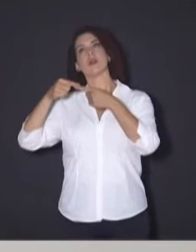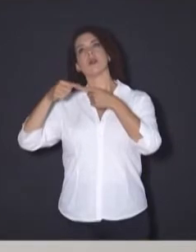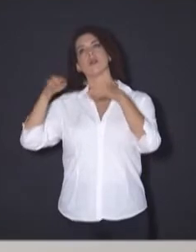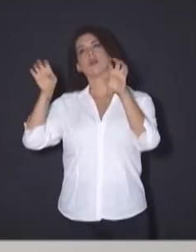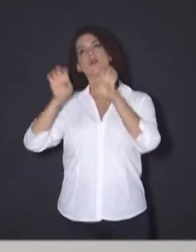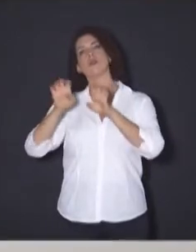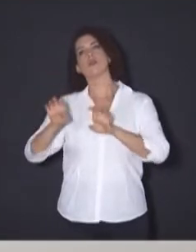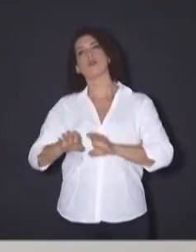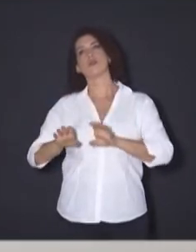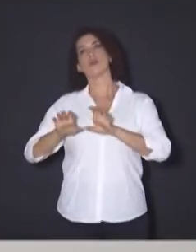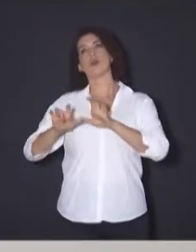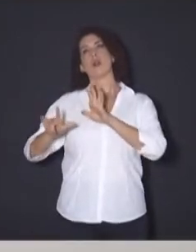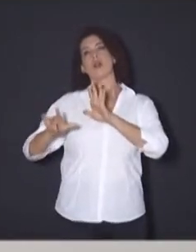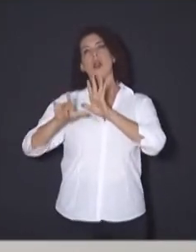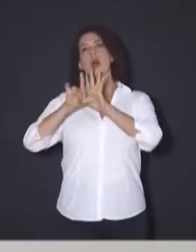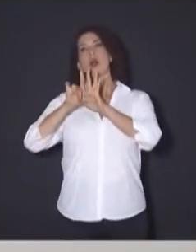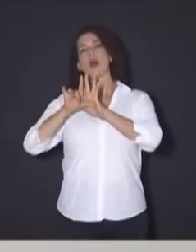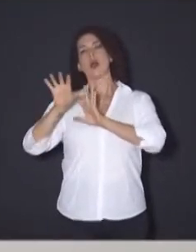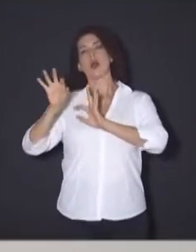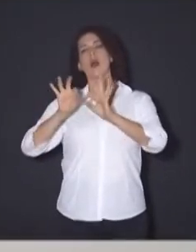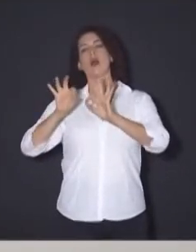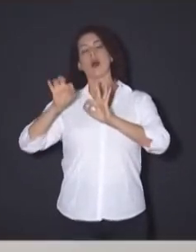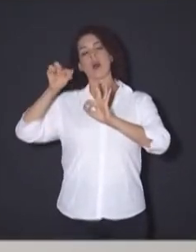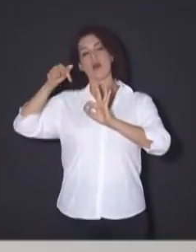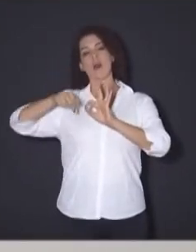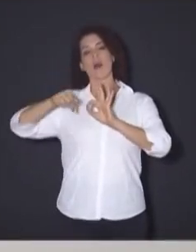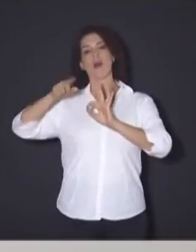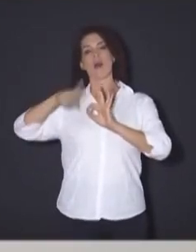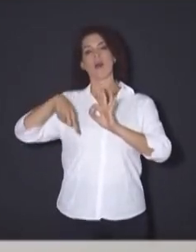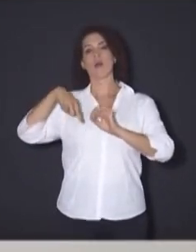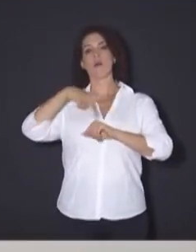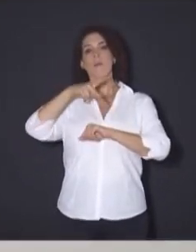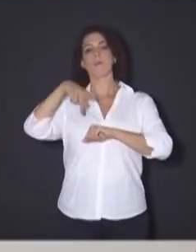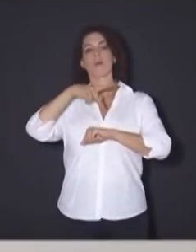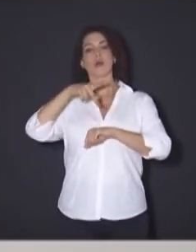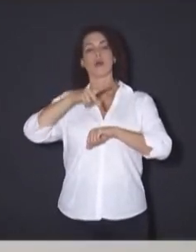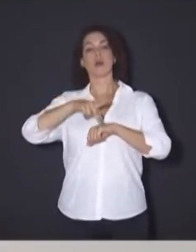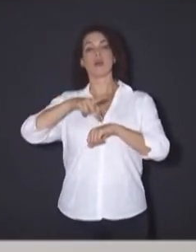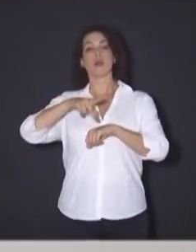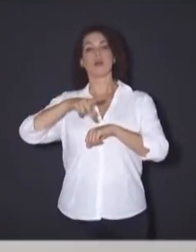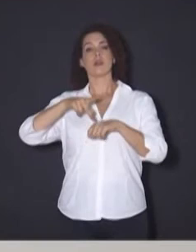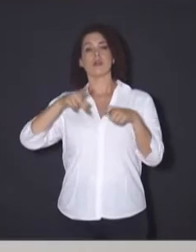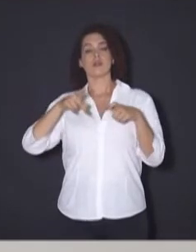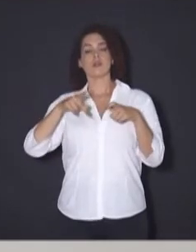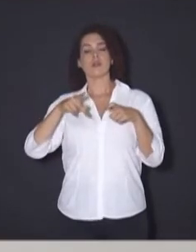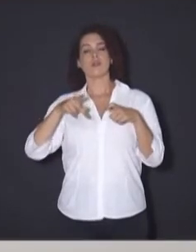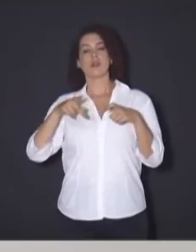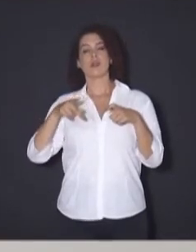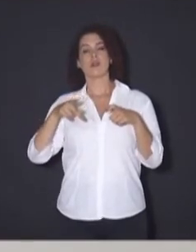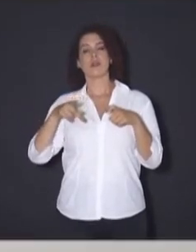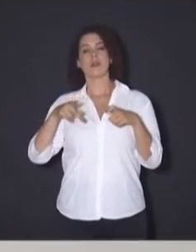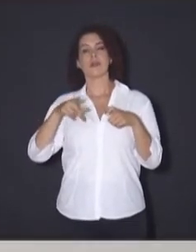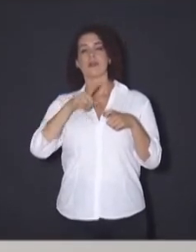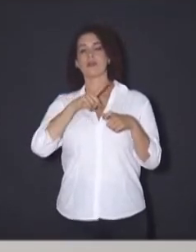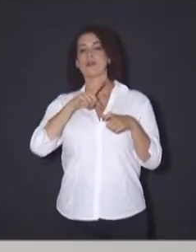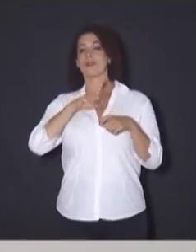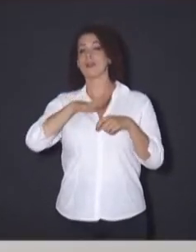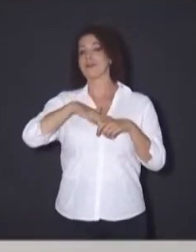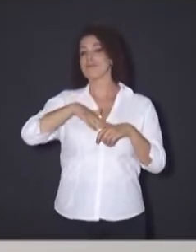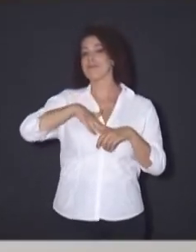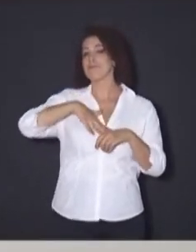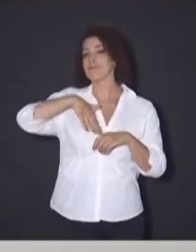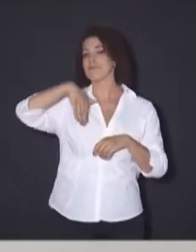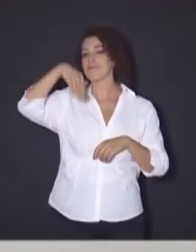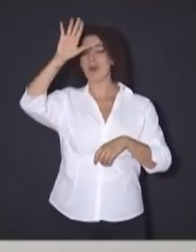ponto de vista legal um dos países com o maior quantidade de instrumentos